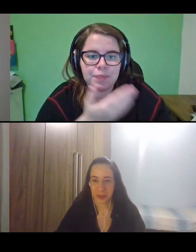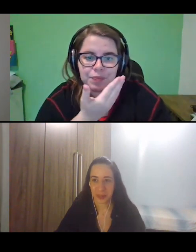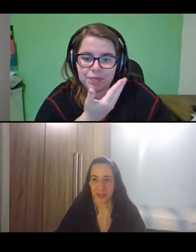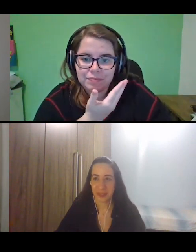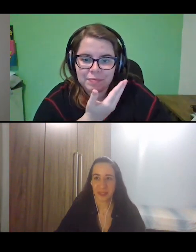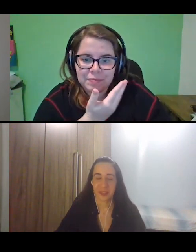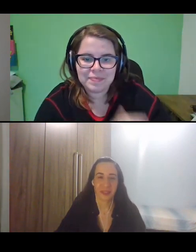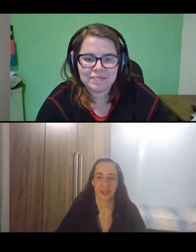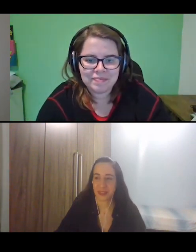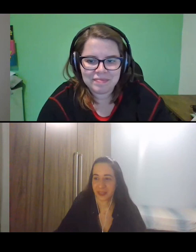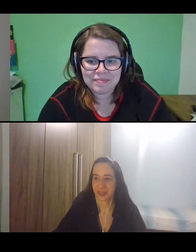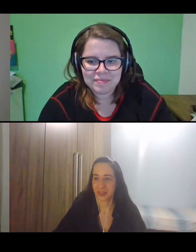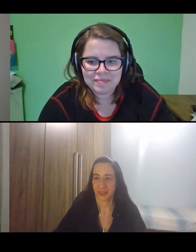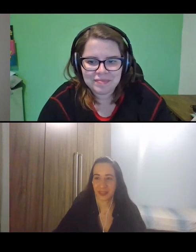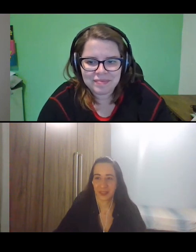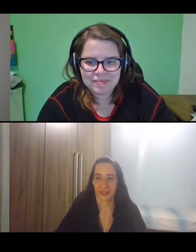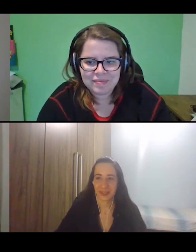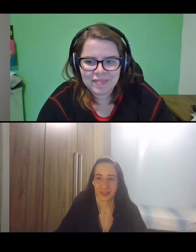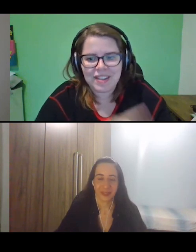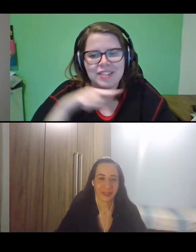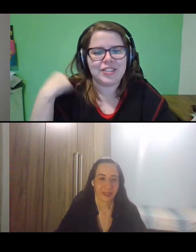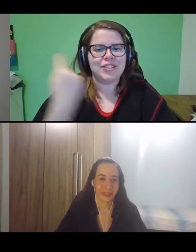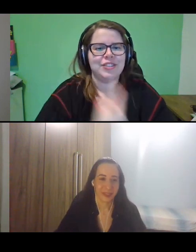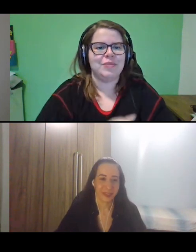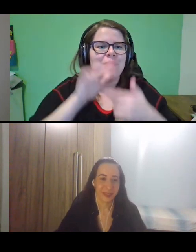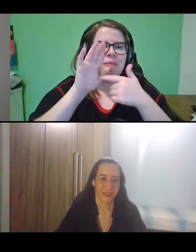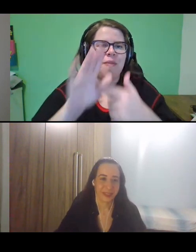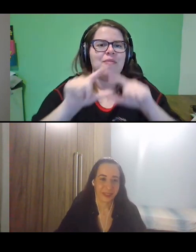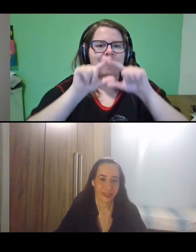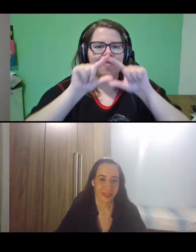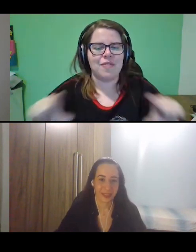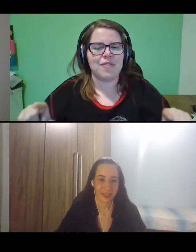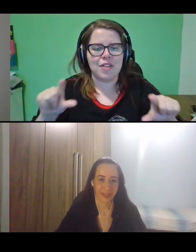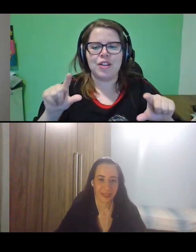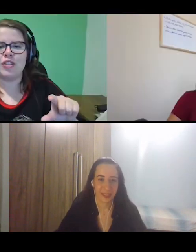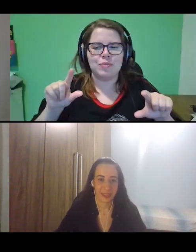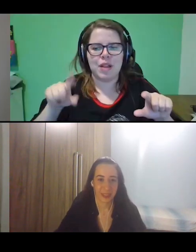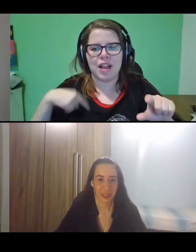aí. A gente trouxe uma frase.